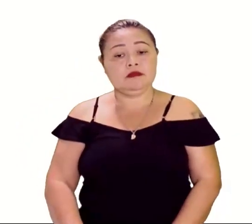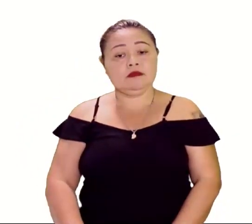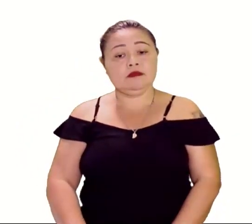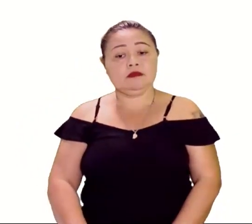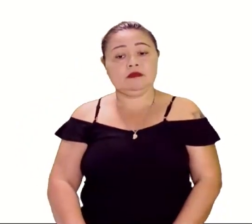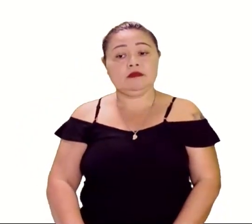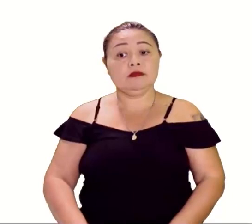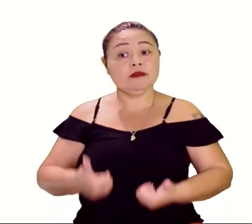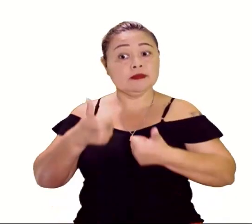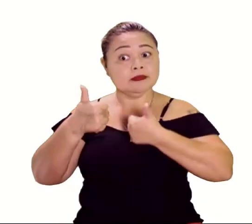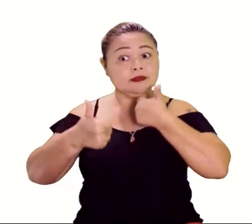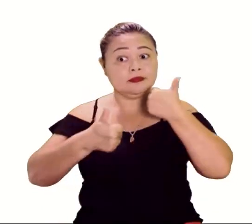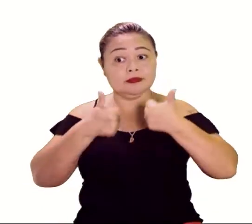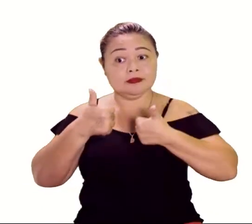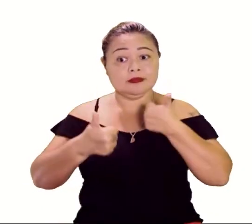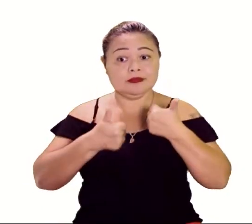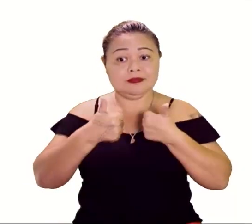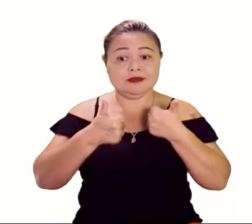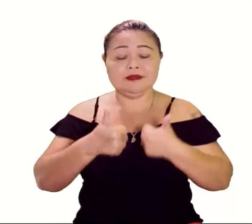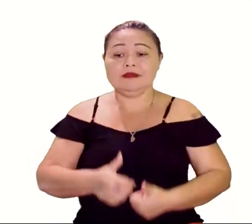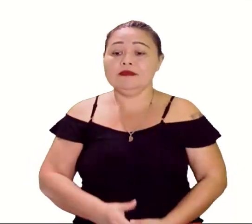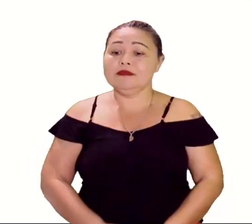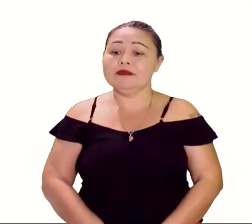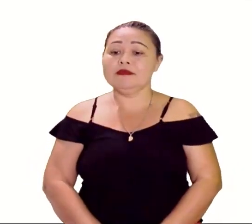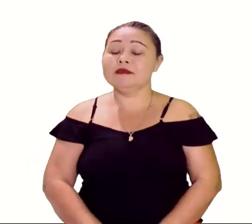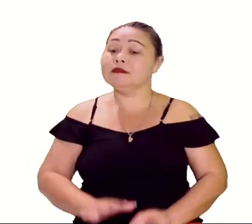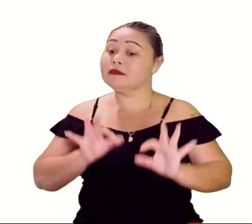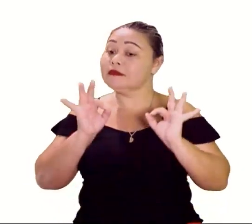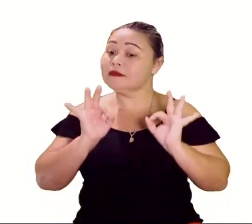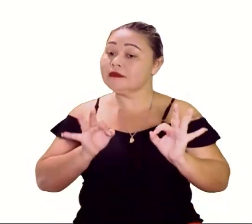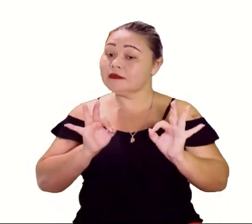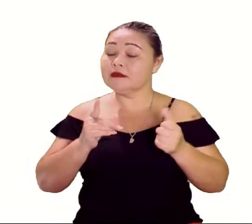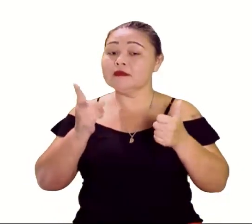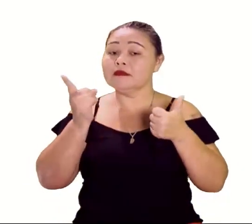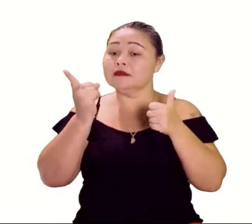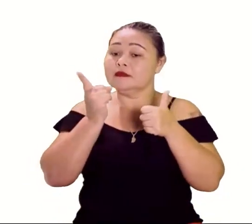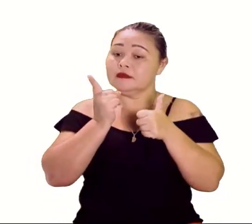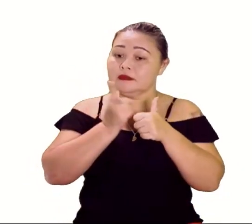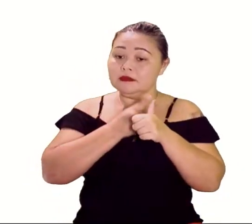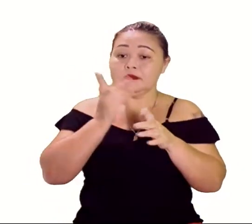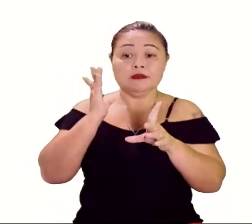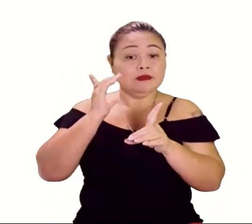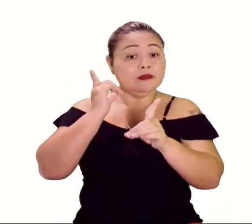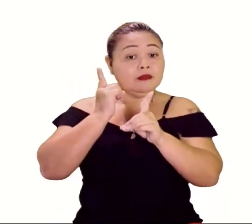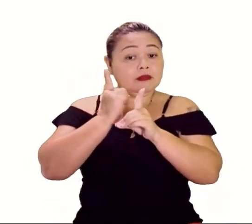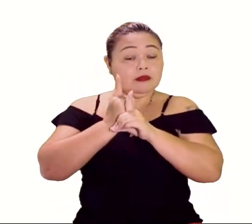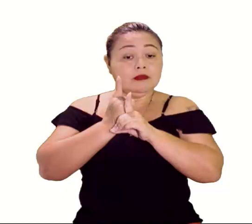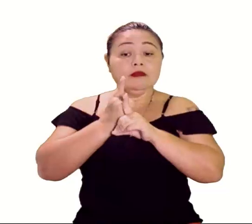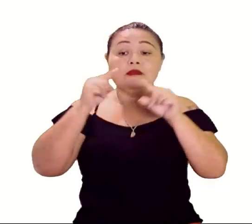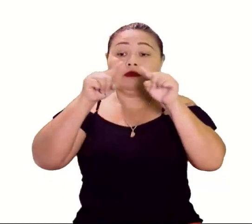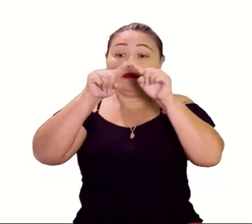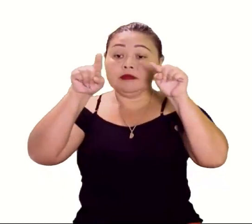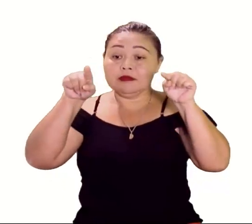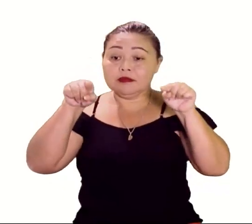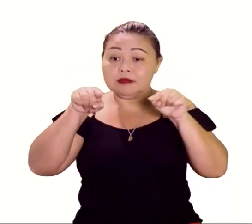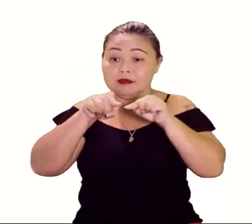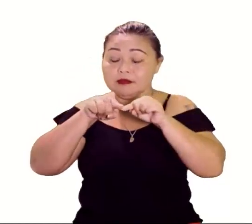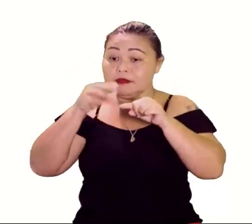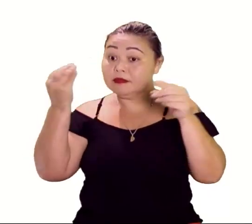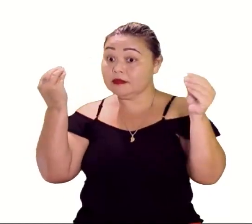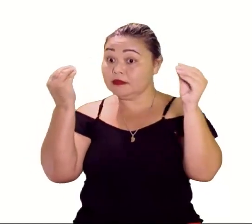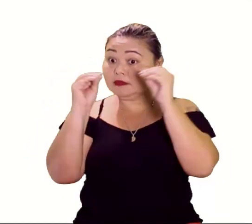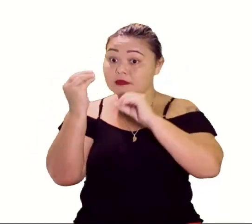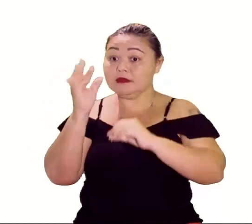metros. Beleza. Certinho? Primeiro a gente precisou encontrar o valor de delta para jogar